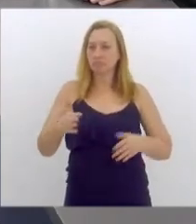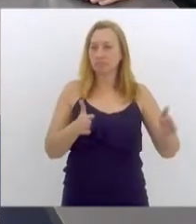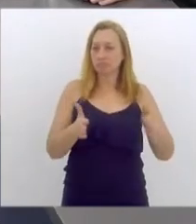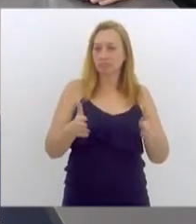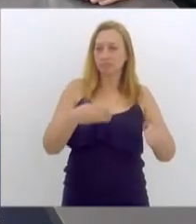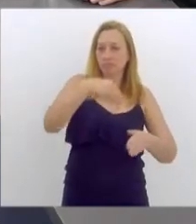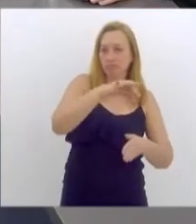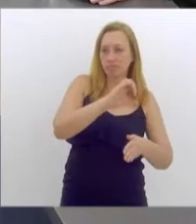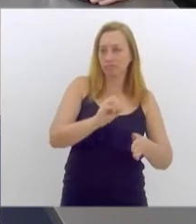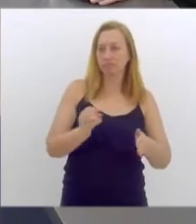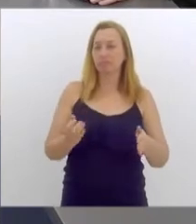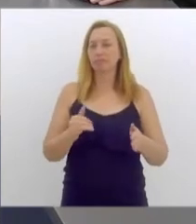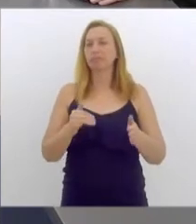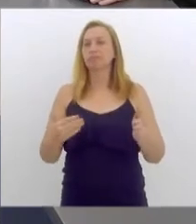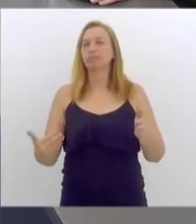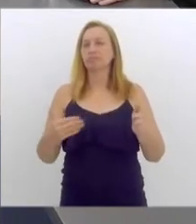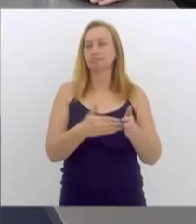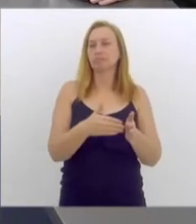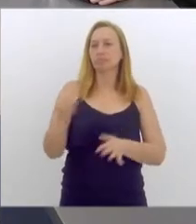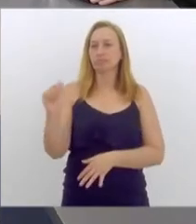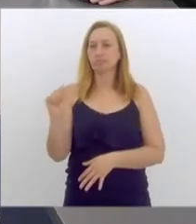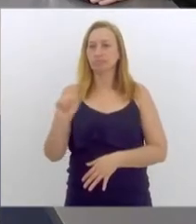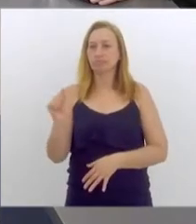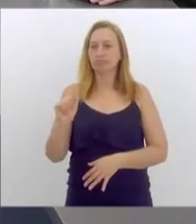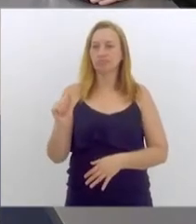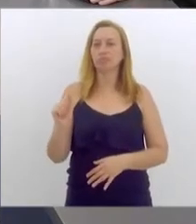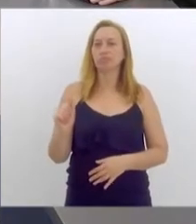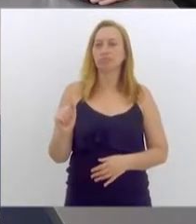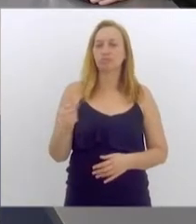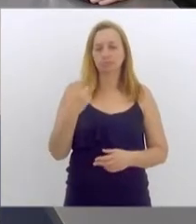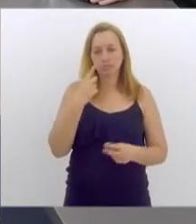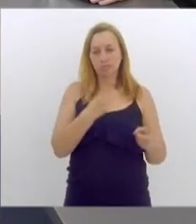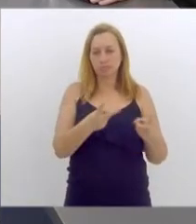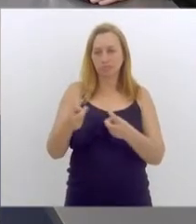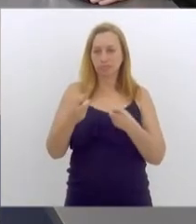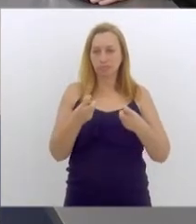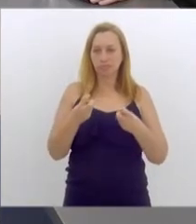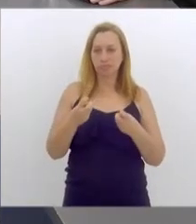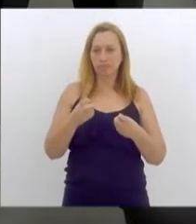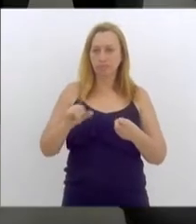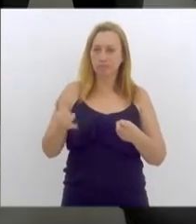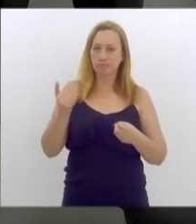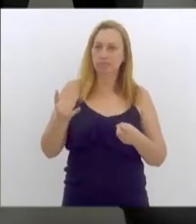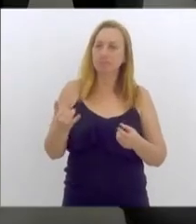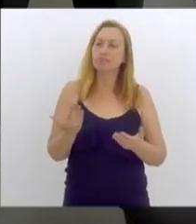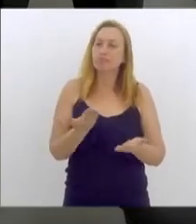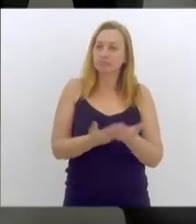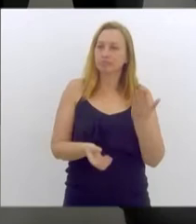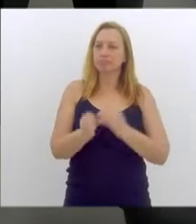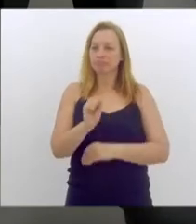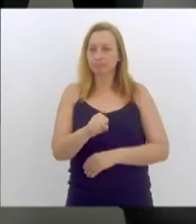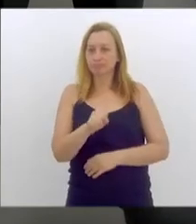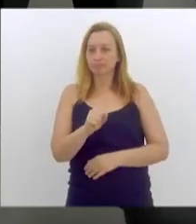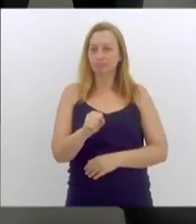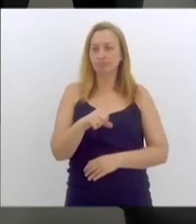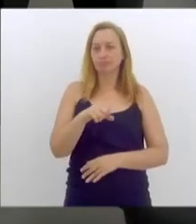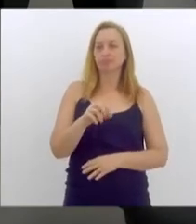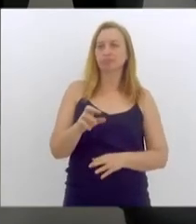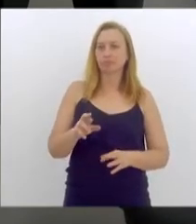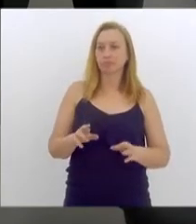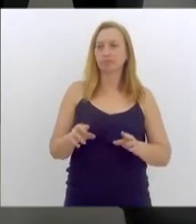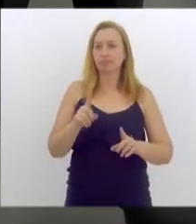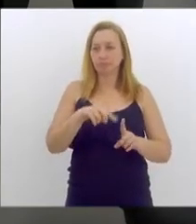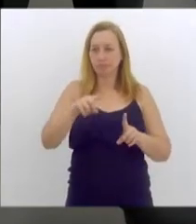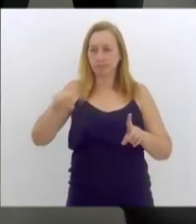de 22 se a gente olhar em inflação vai ser a perda sim vai dar uma variação real negativa sim